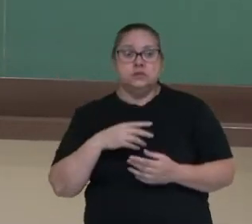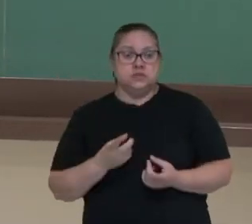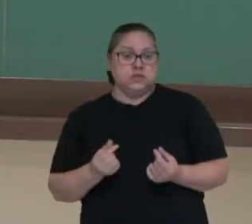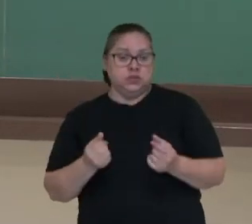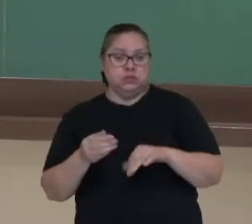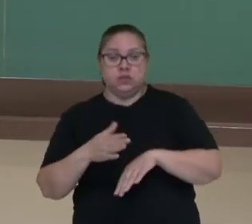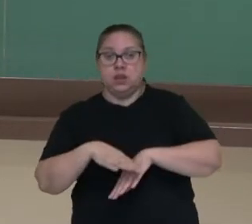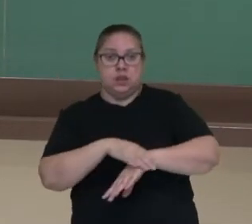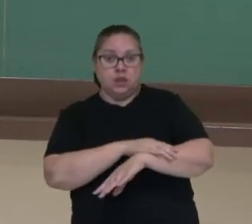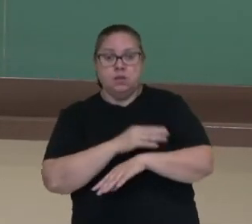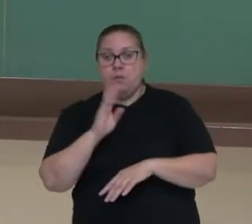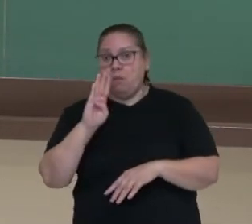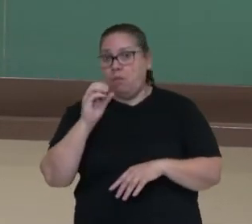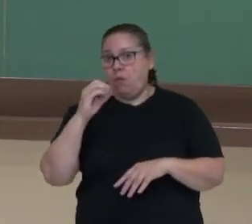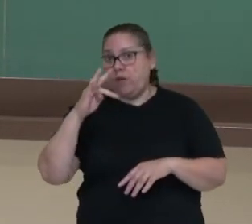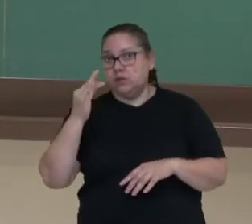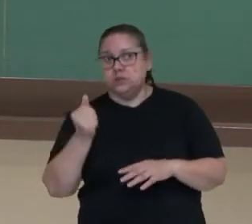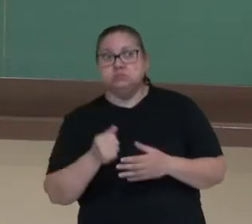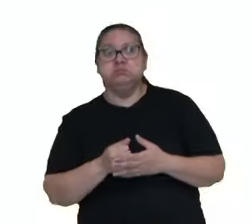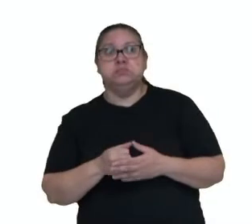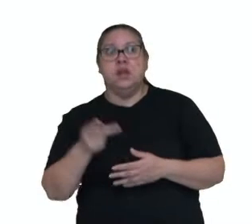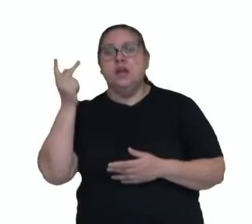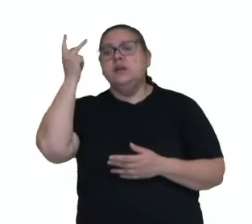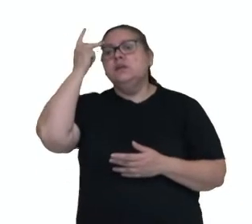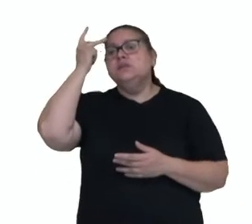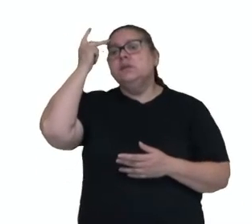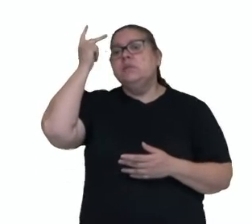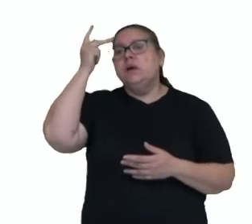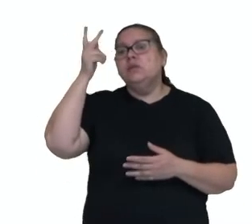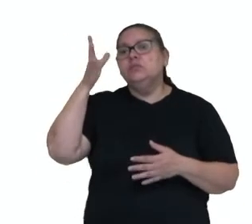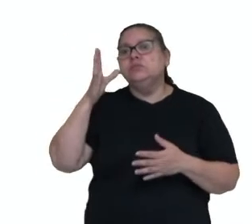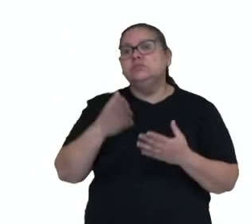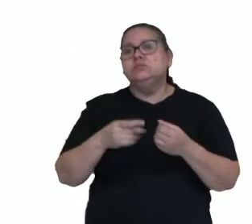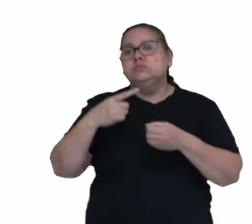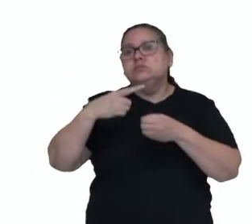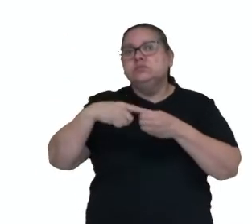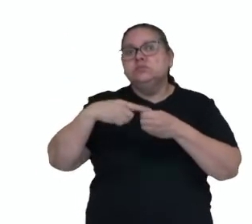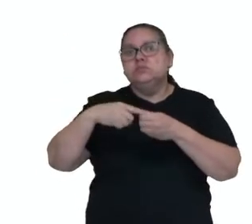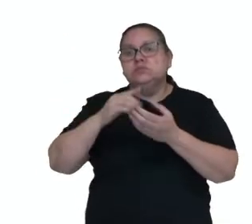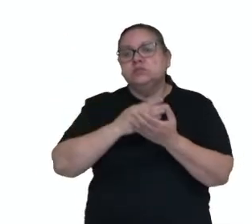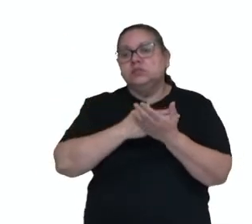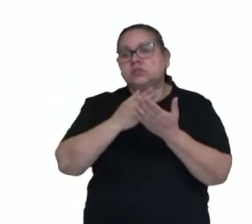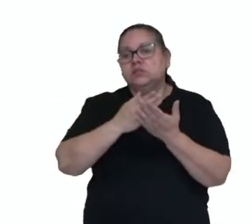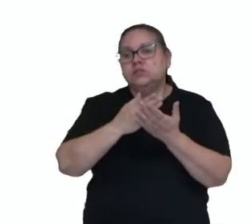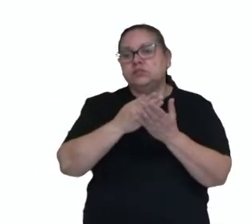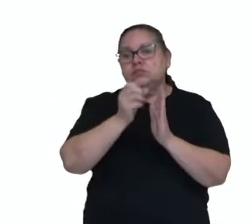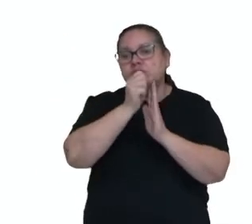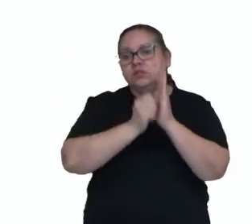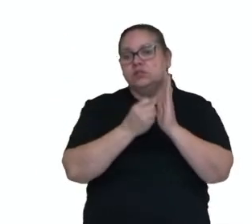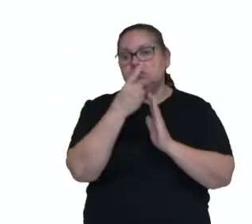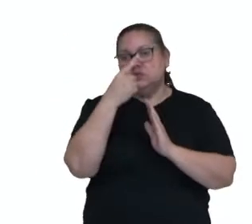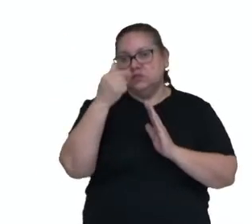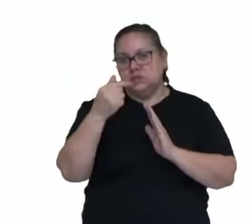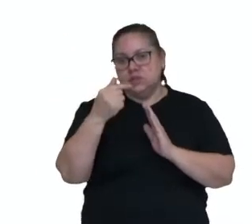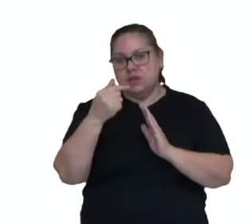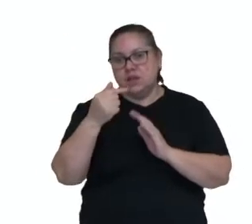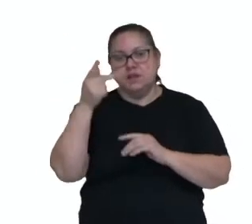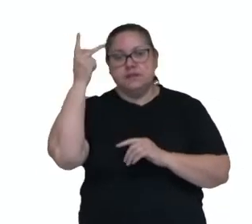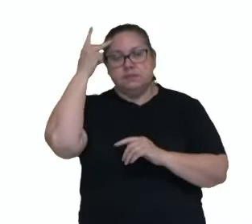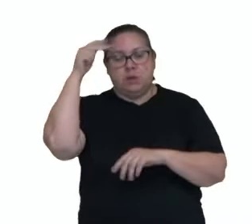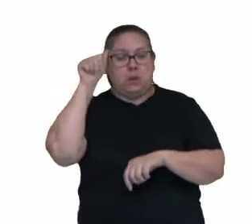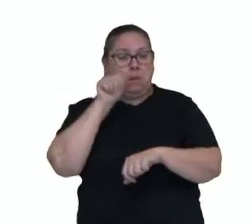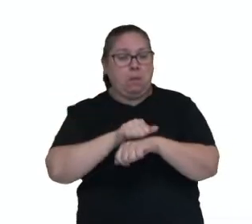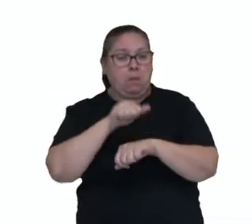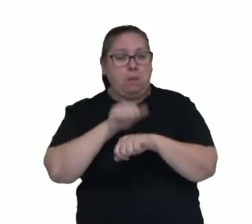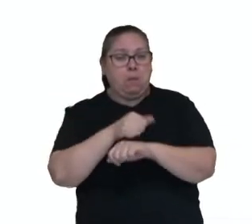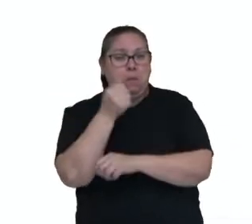bota? Vamos lá, São Paulo, capital bandeirante até o início do século XVII. São Paulo era uma vila pobre, com